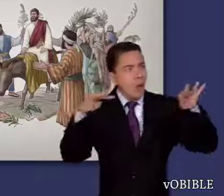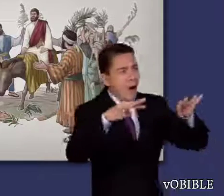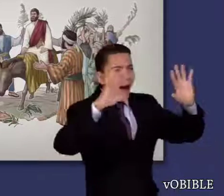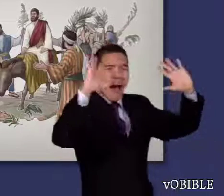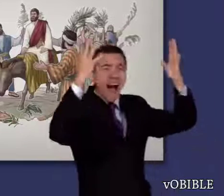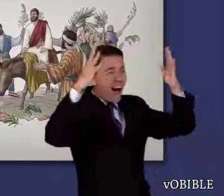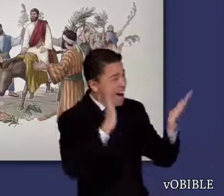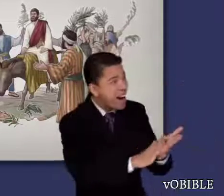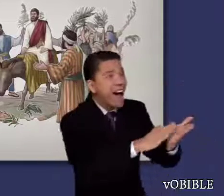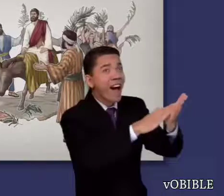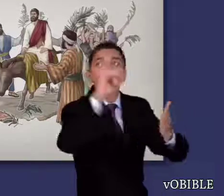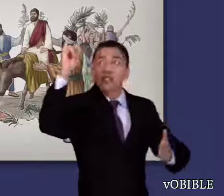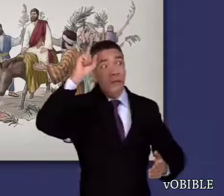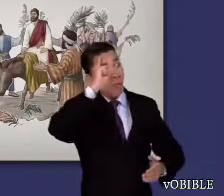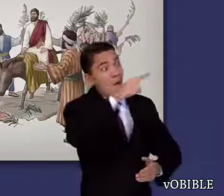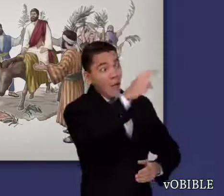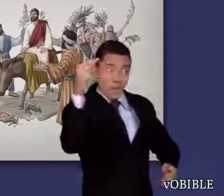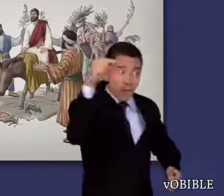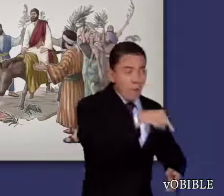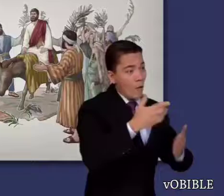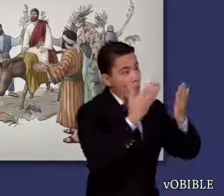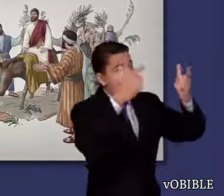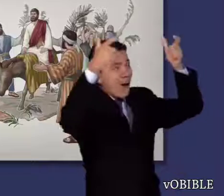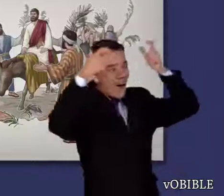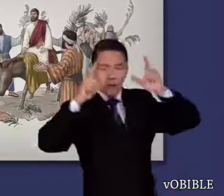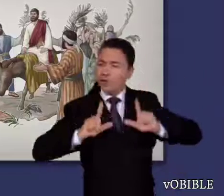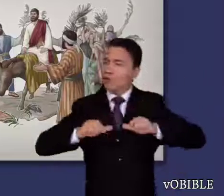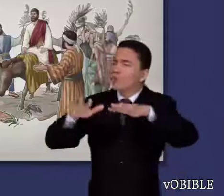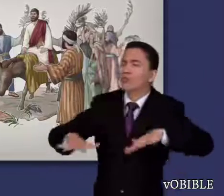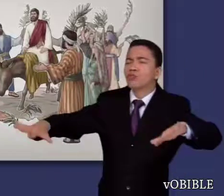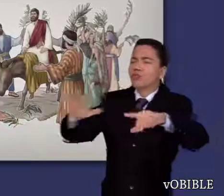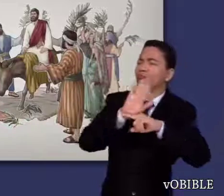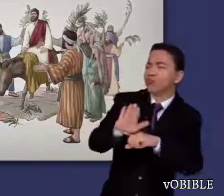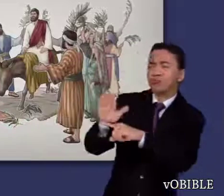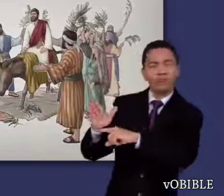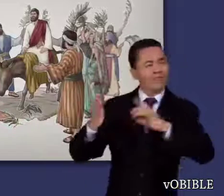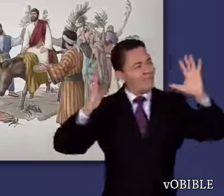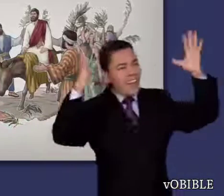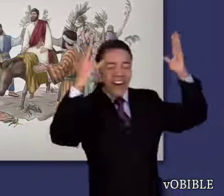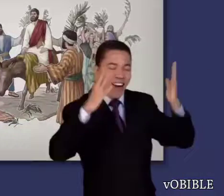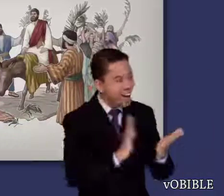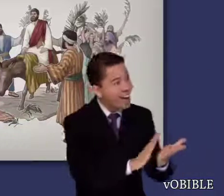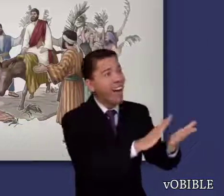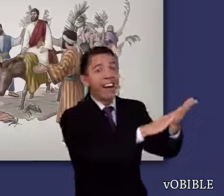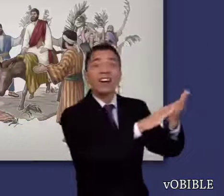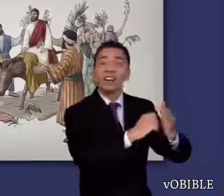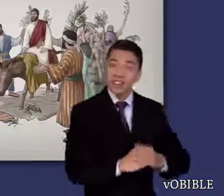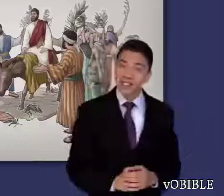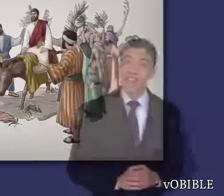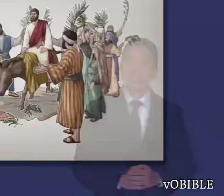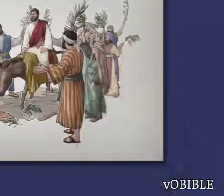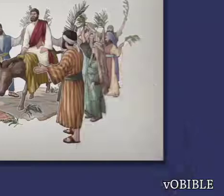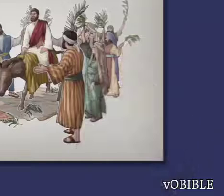em Jerusalém. Uma multidão sai ao encontro dele e grita: "Salva, rogamos-te! Bendito é aquele